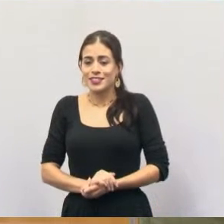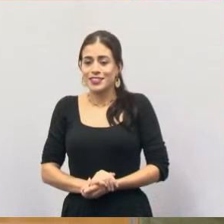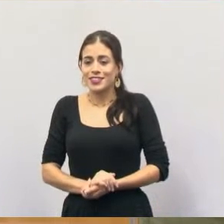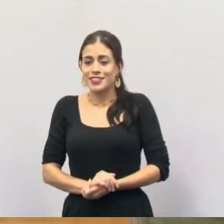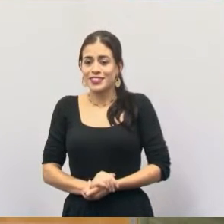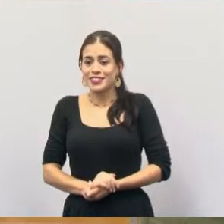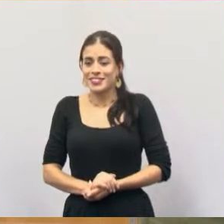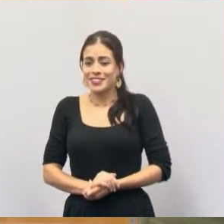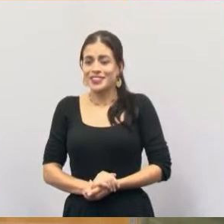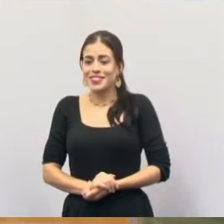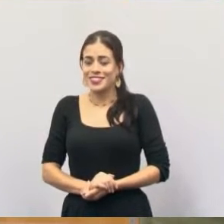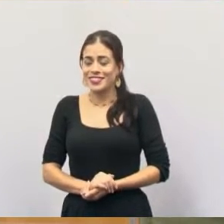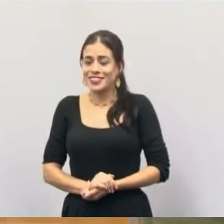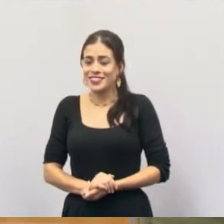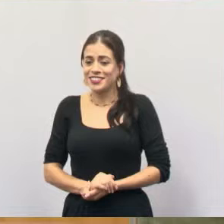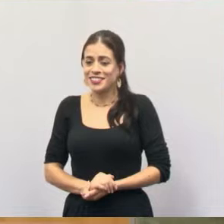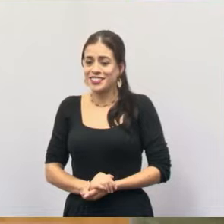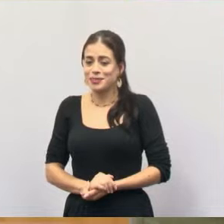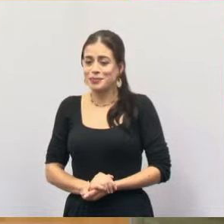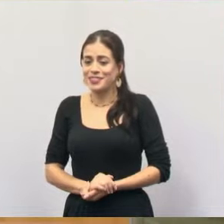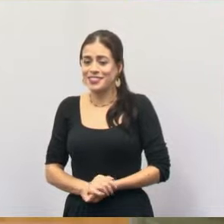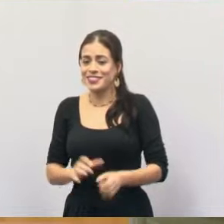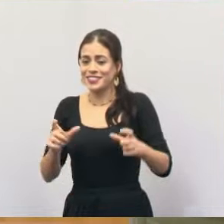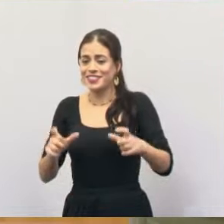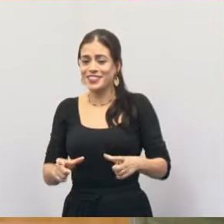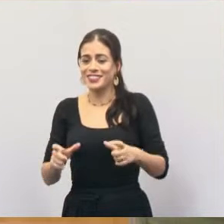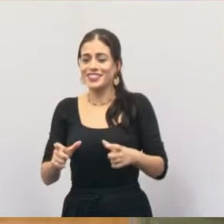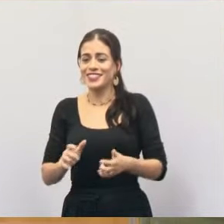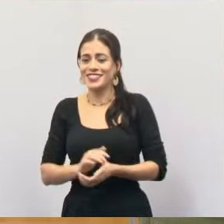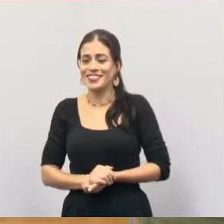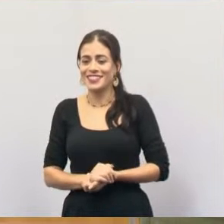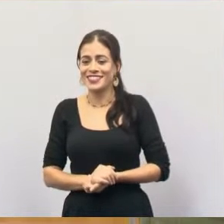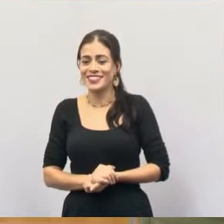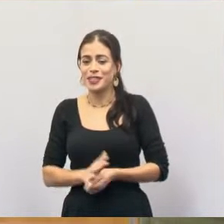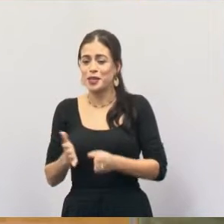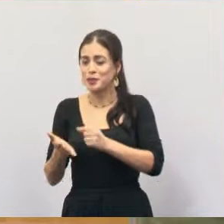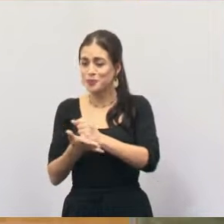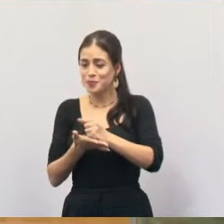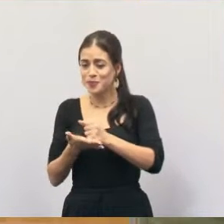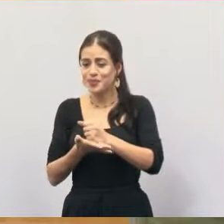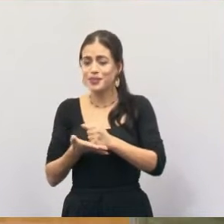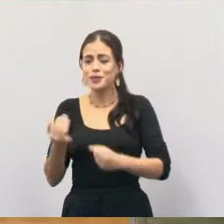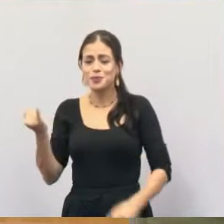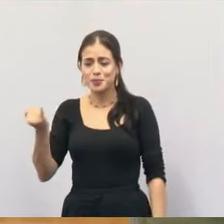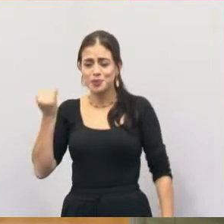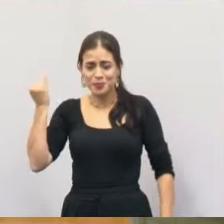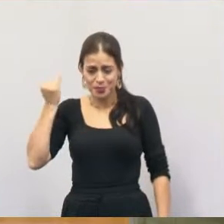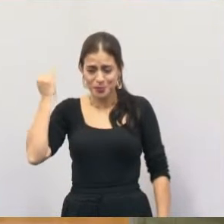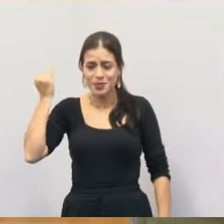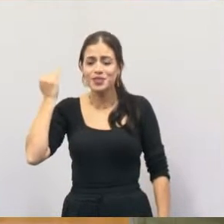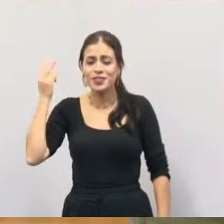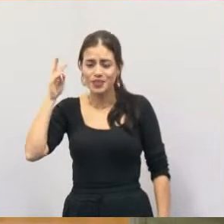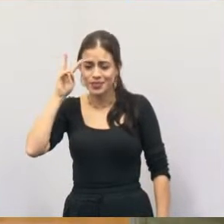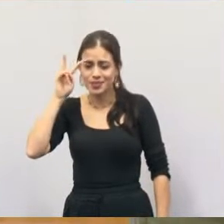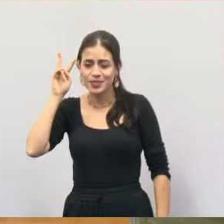plena existência num lugar como esse. É fundamental no resumo da